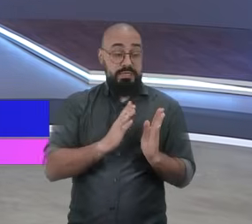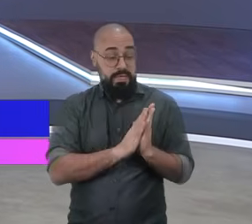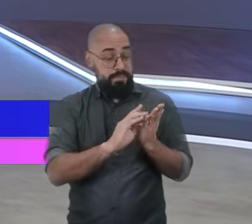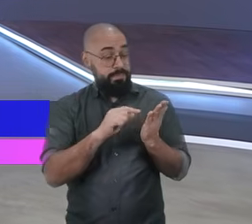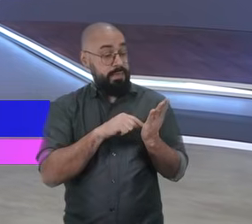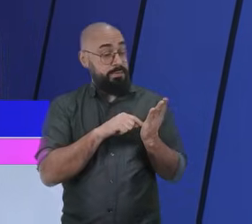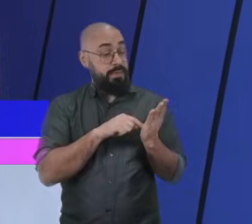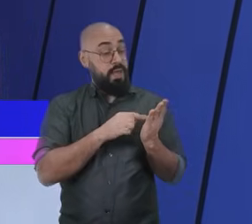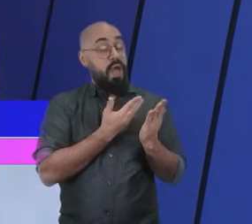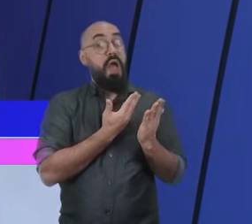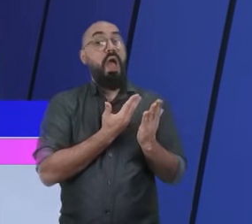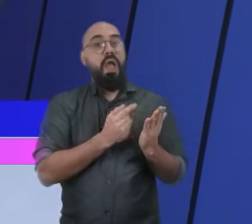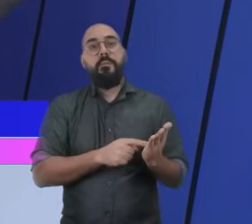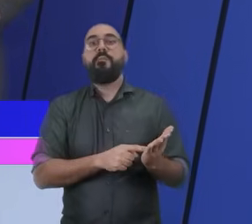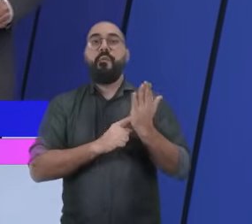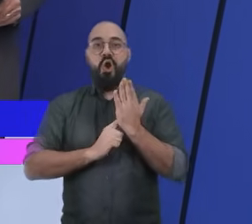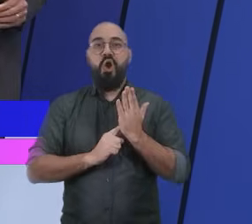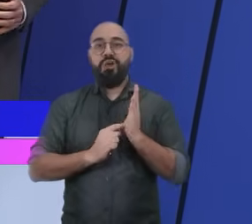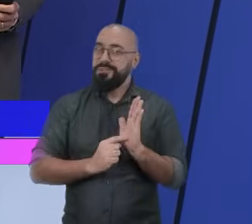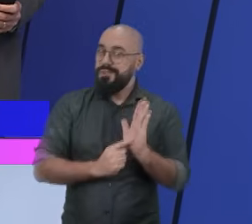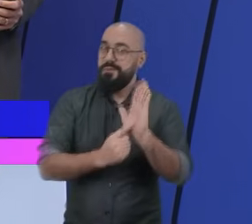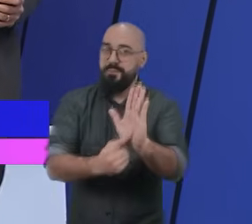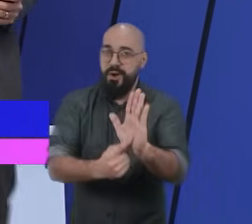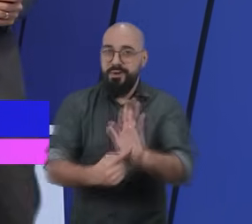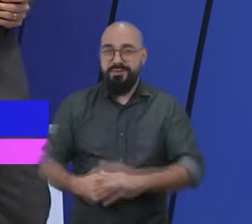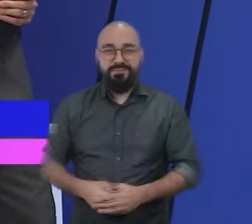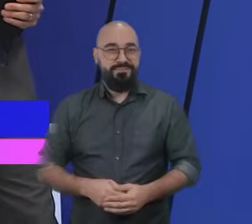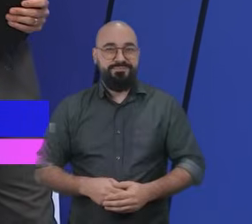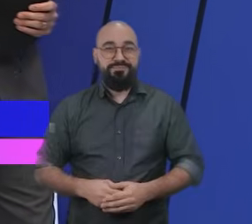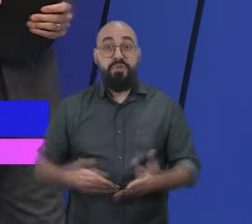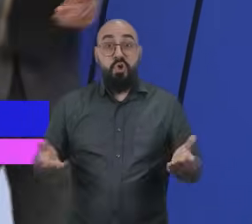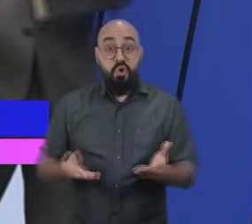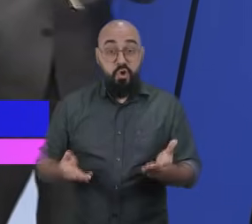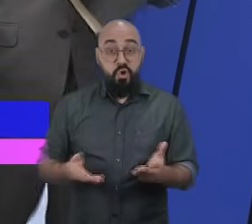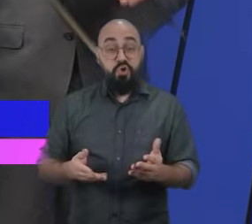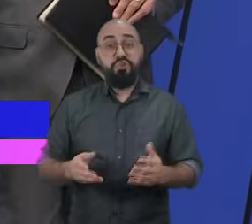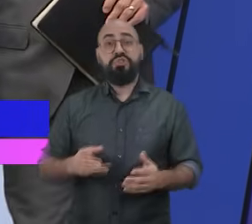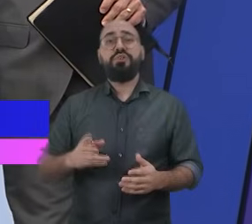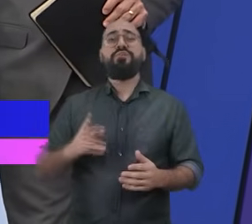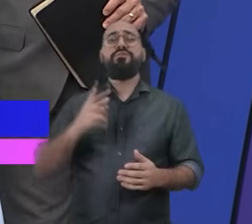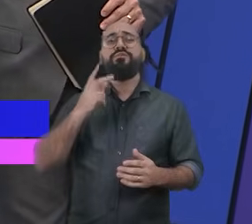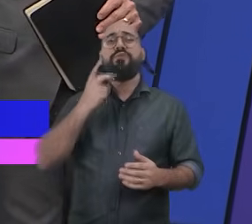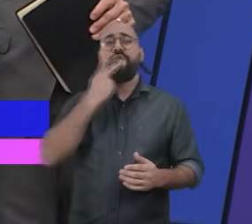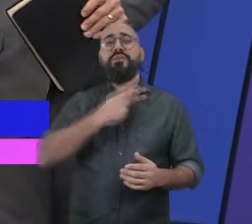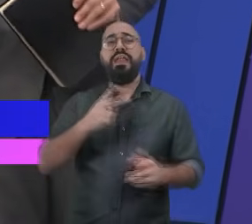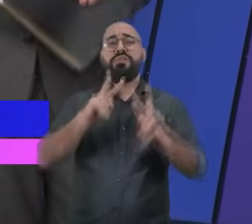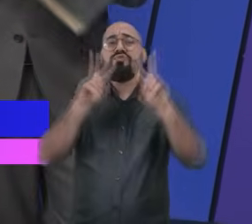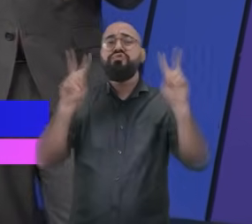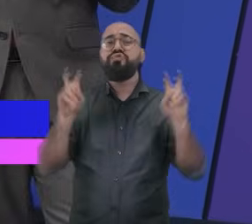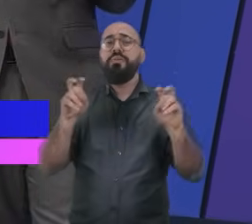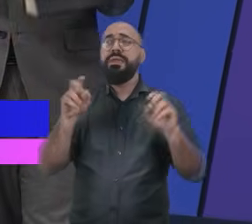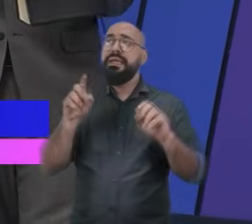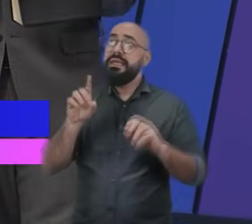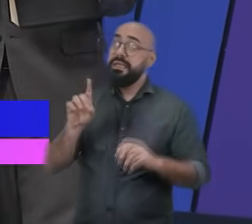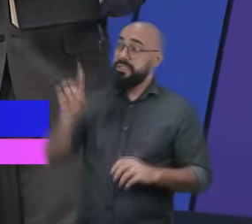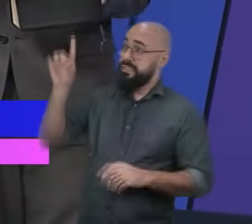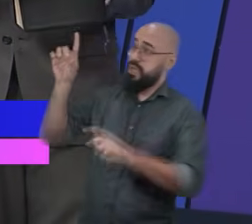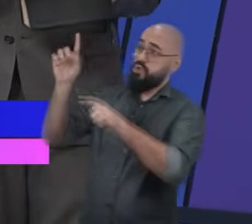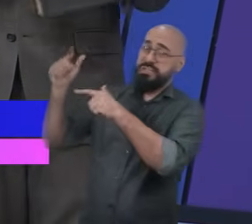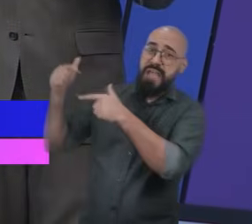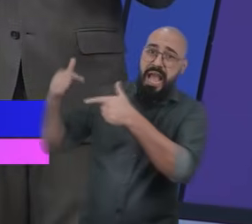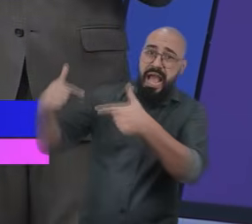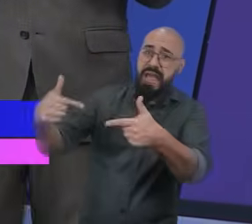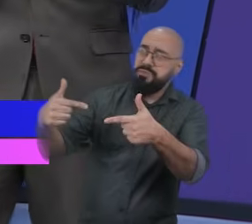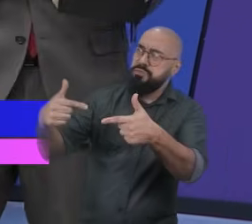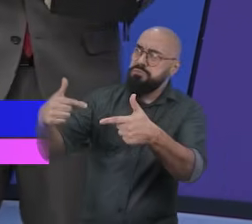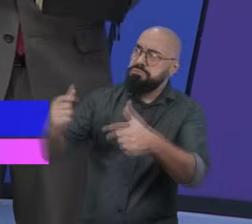profecias. O tema de hoje, vamos falar sobre o estranho ato de Deus. Esta relação